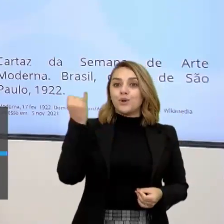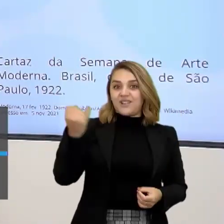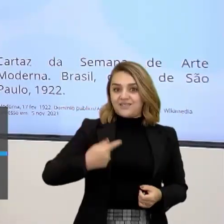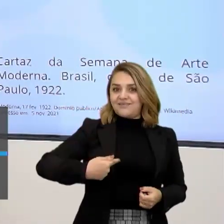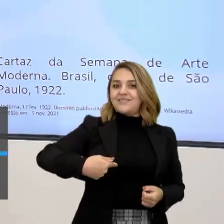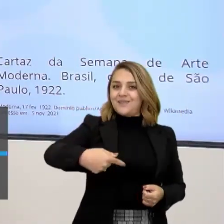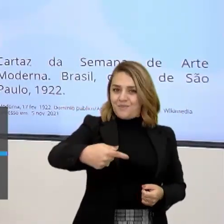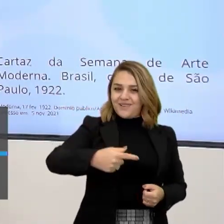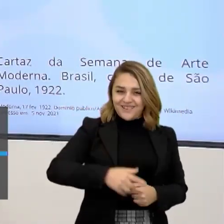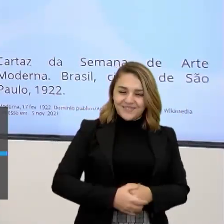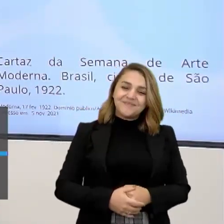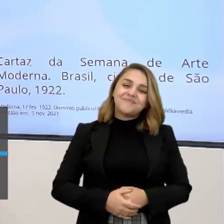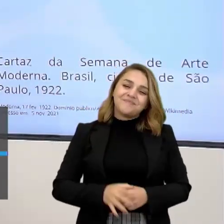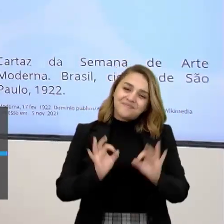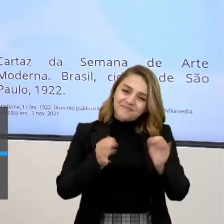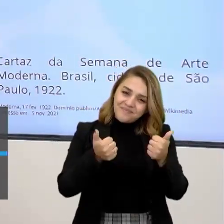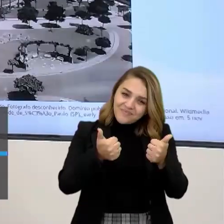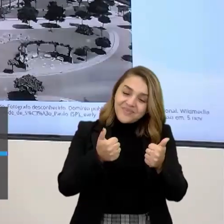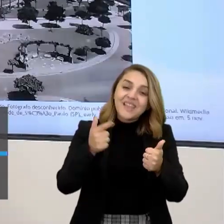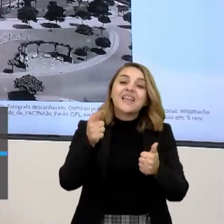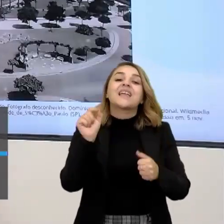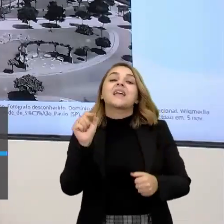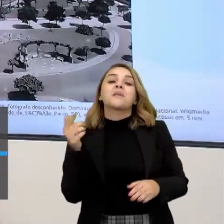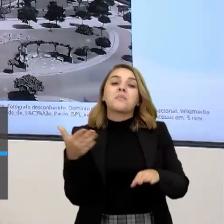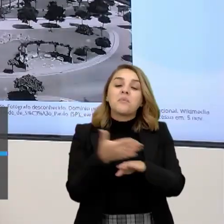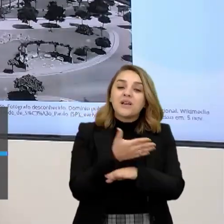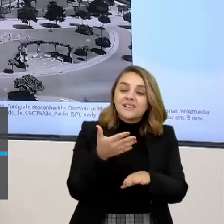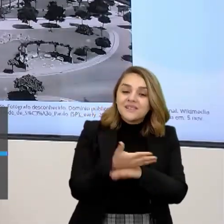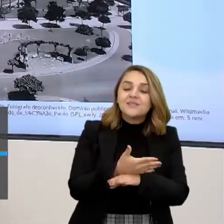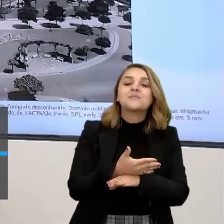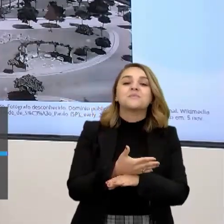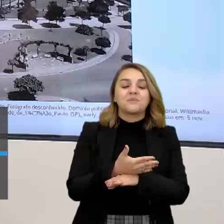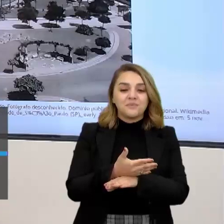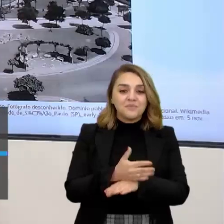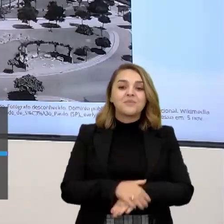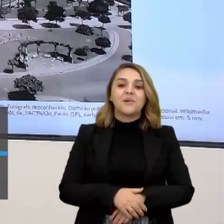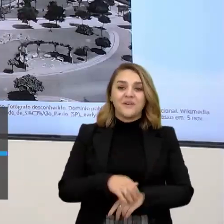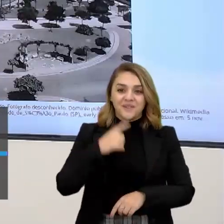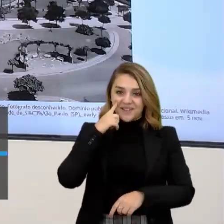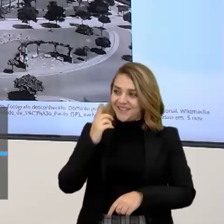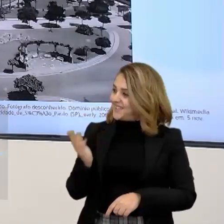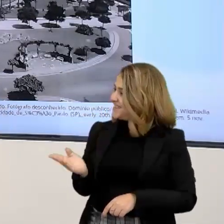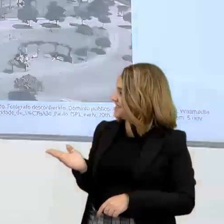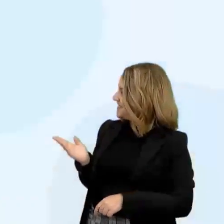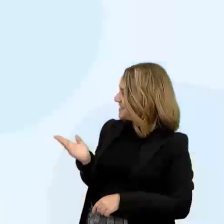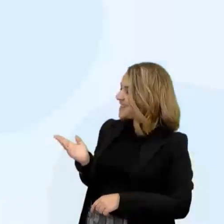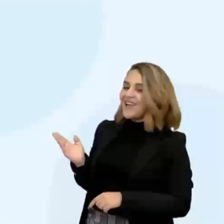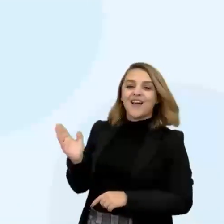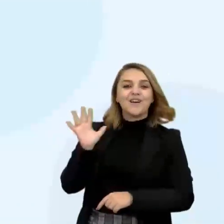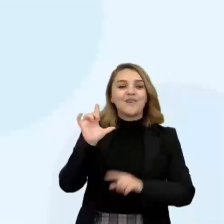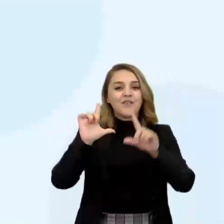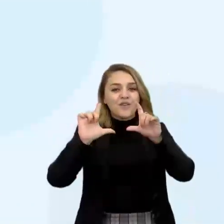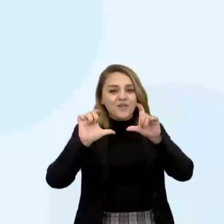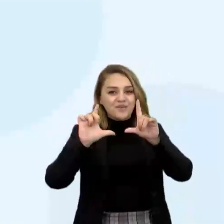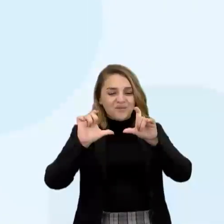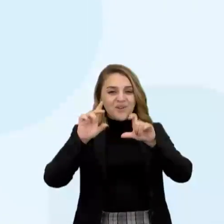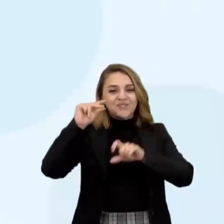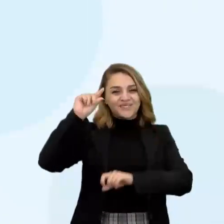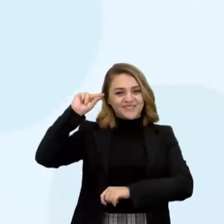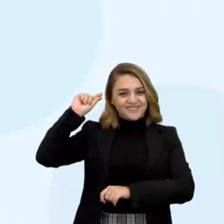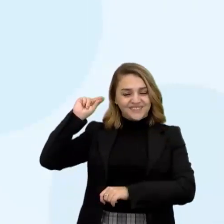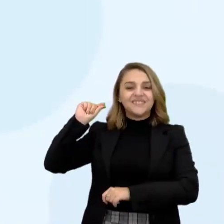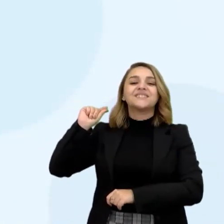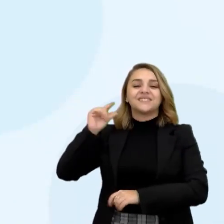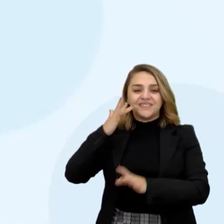semana. Tá certo? E quem participou dessa semana e ajudou a revolucionar a arte? Olha, tá aí uma imagem do Teatro Municipal, né? Na época, aí o Teatro